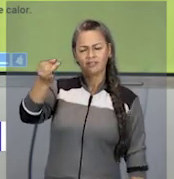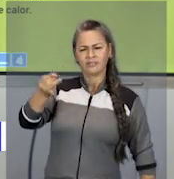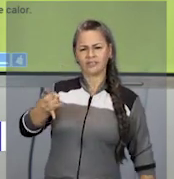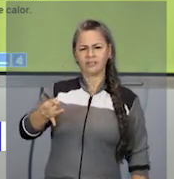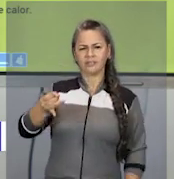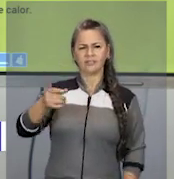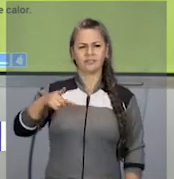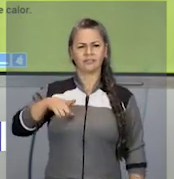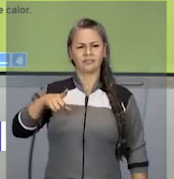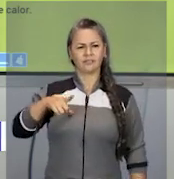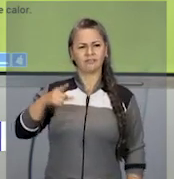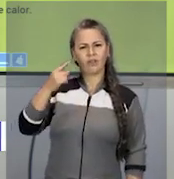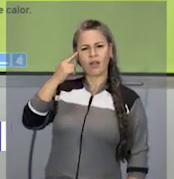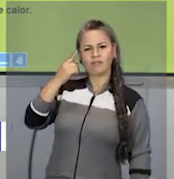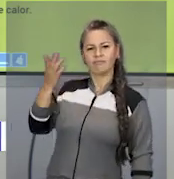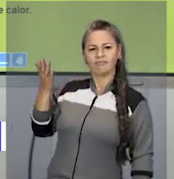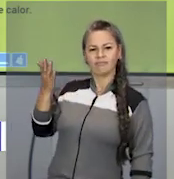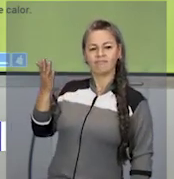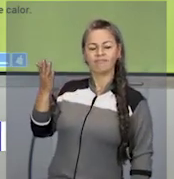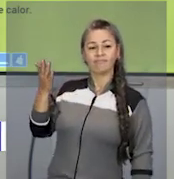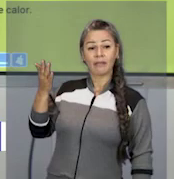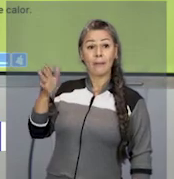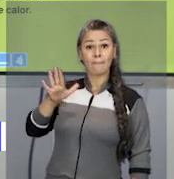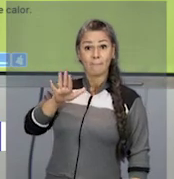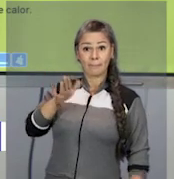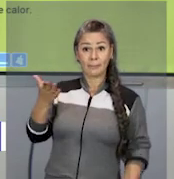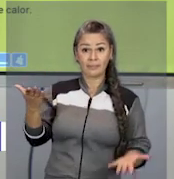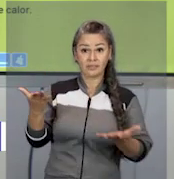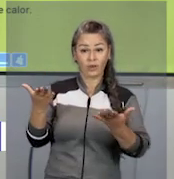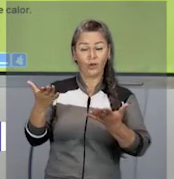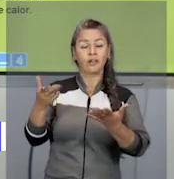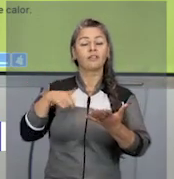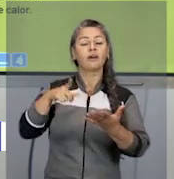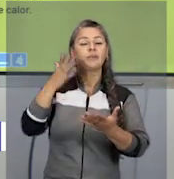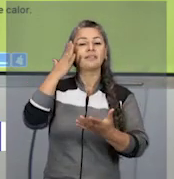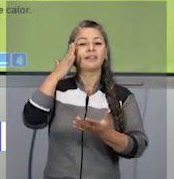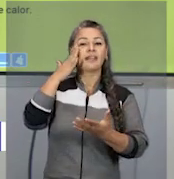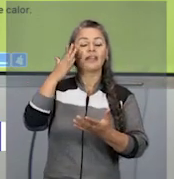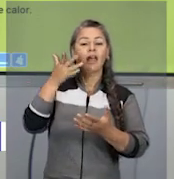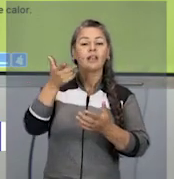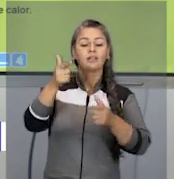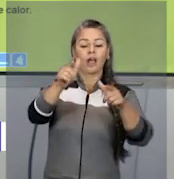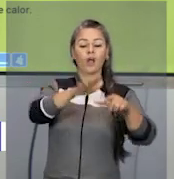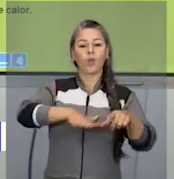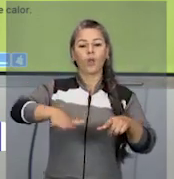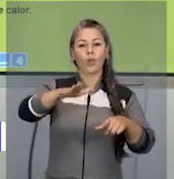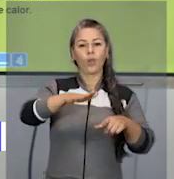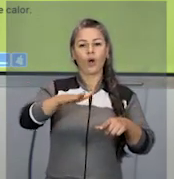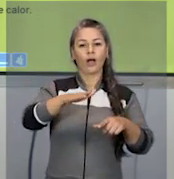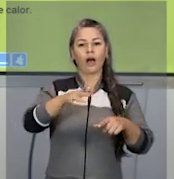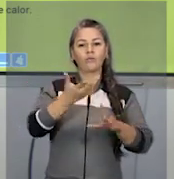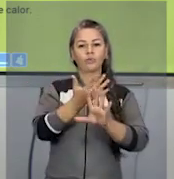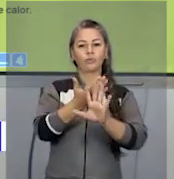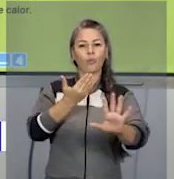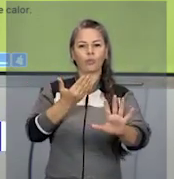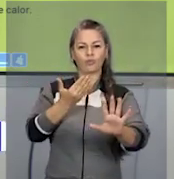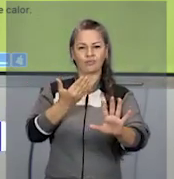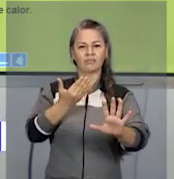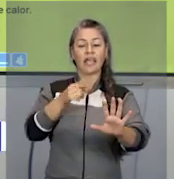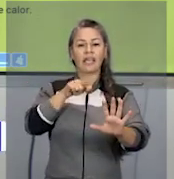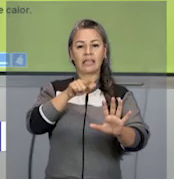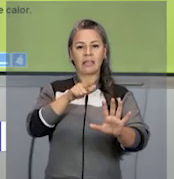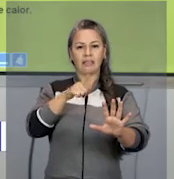aula passada. Dessa vez, nós iremos trabalhar em ambientes isolados, ambientes onde não há a